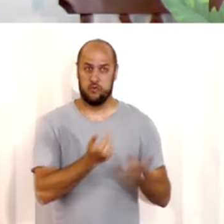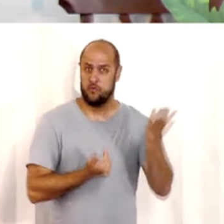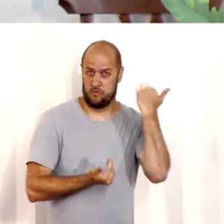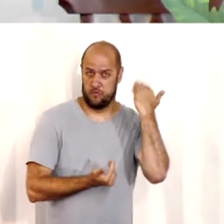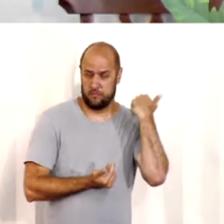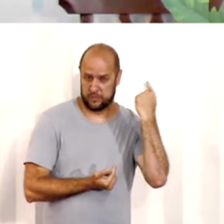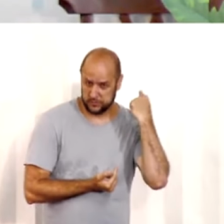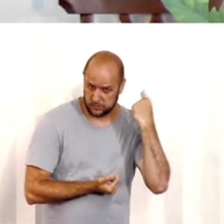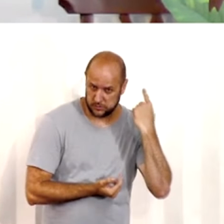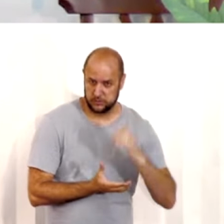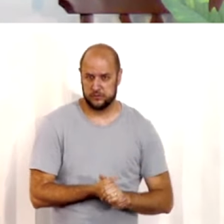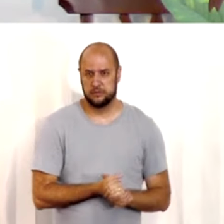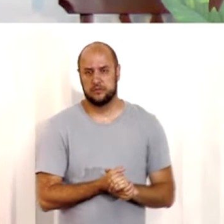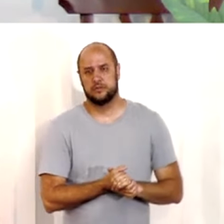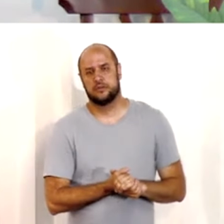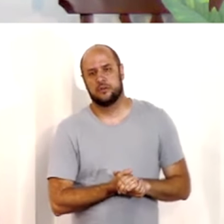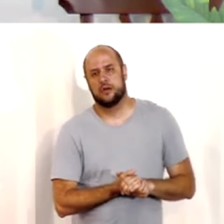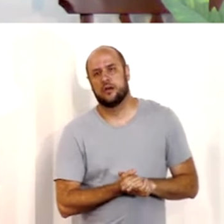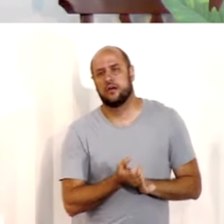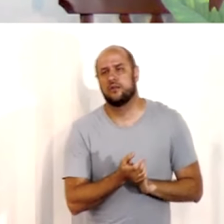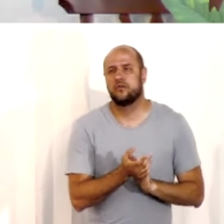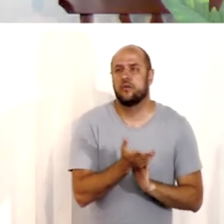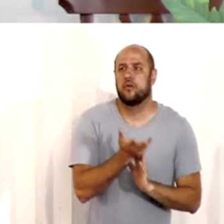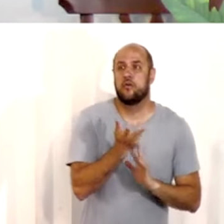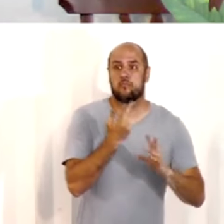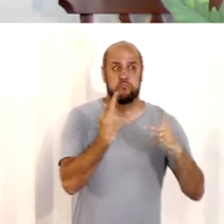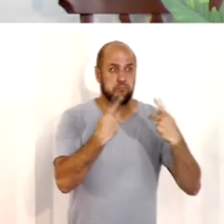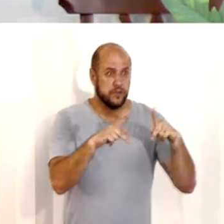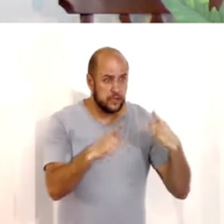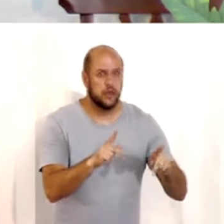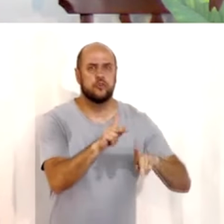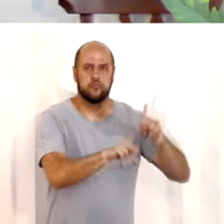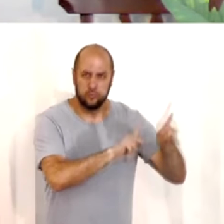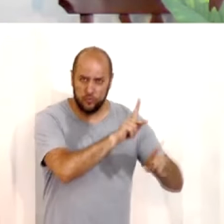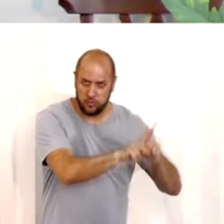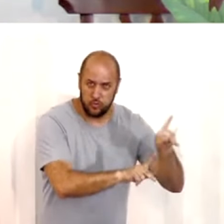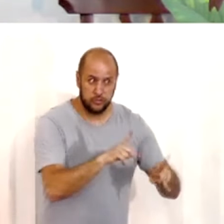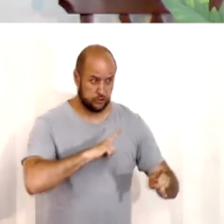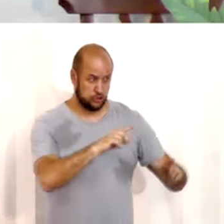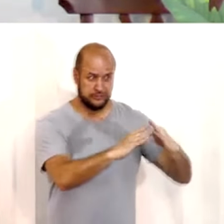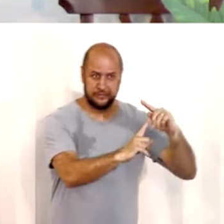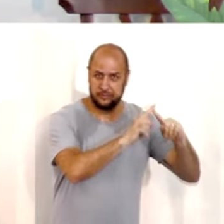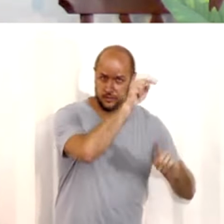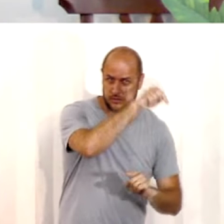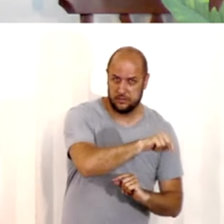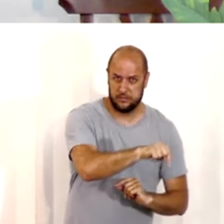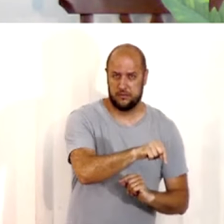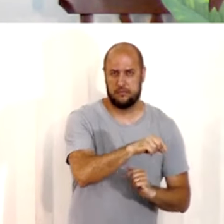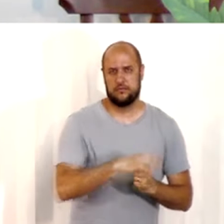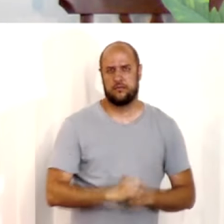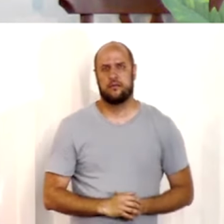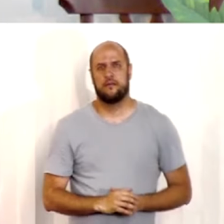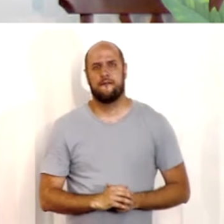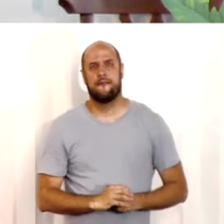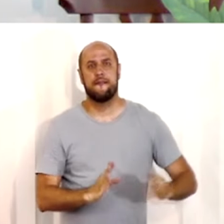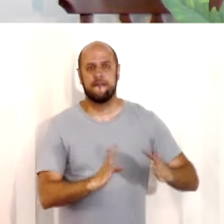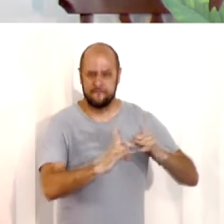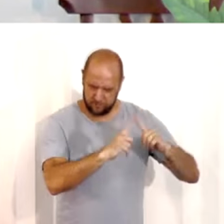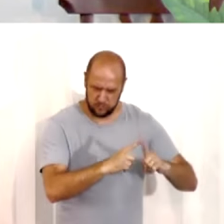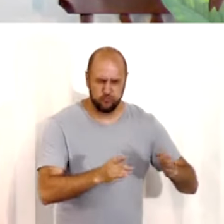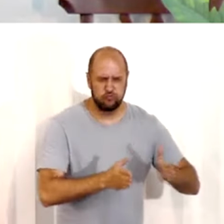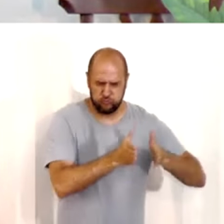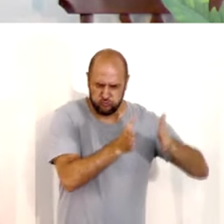largo quando pregaram a Jesus. Mas havia um povo, havia uma igreja que amava Jesus, que corria a carreira